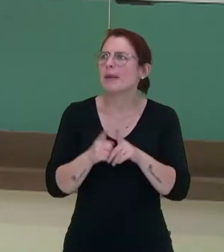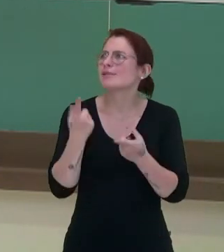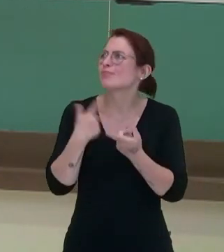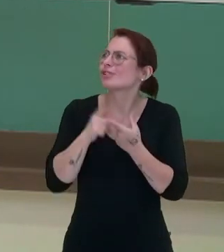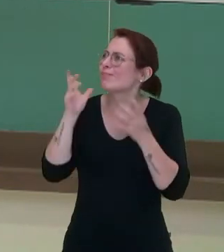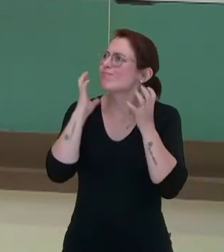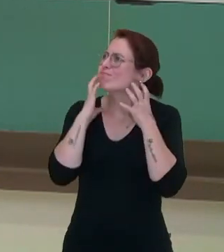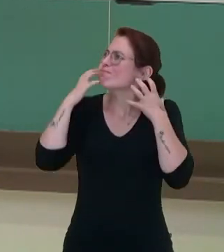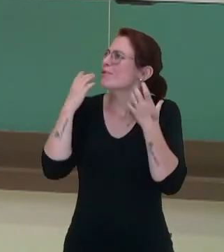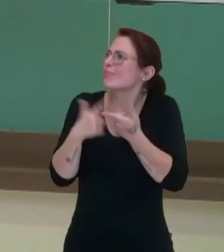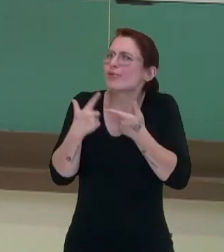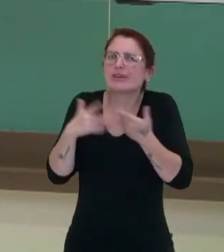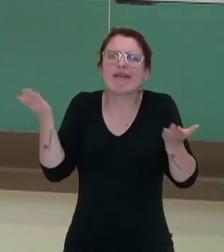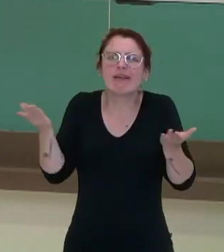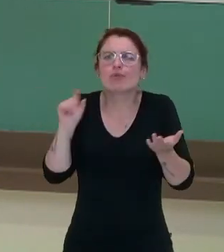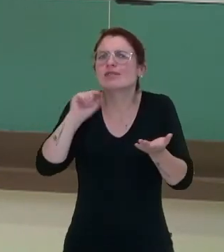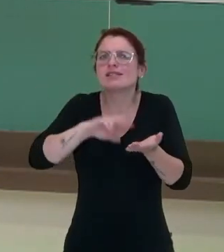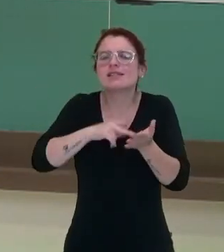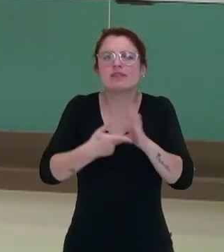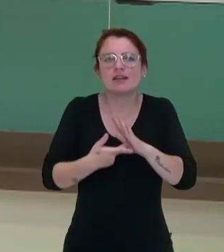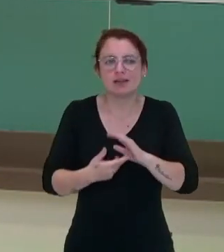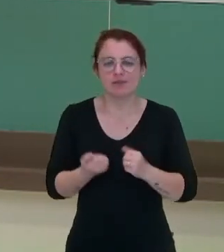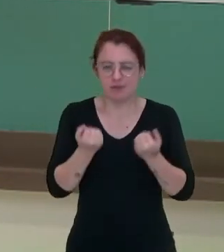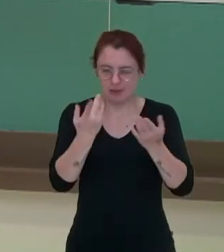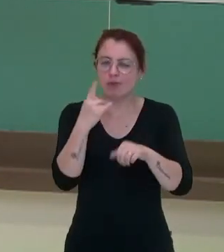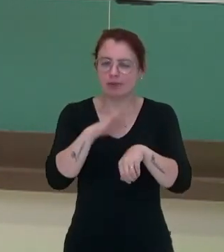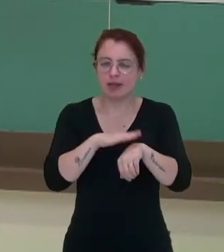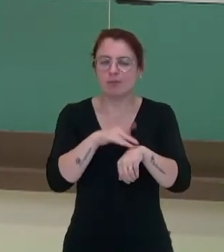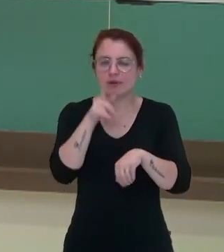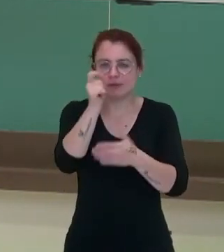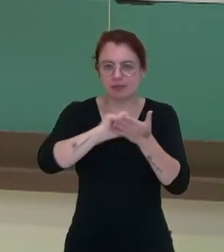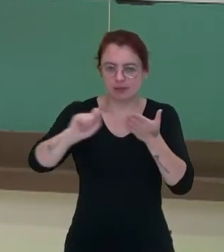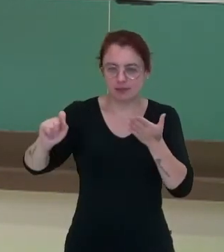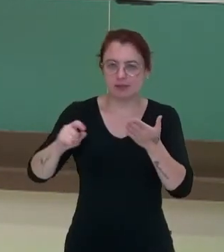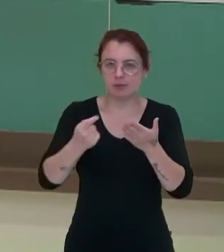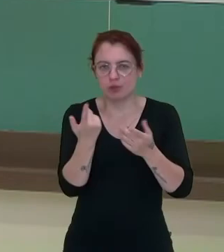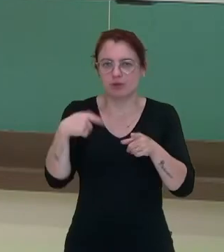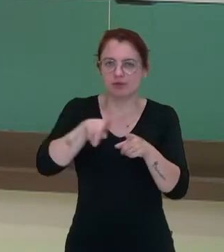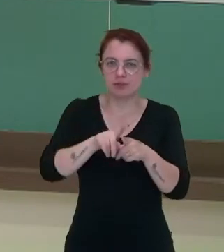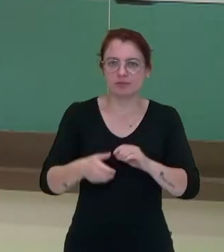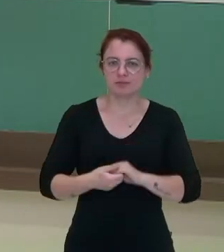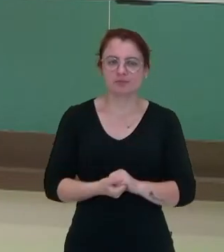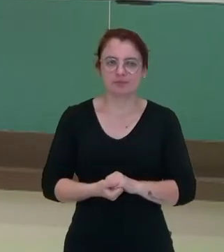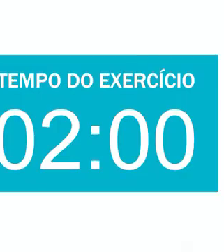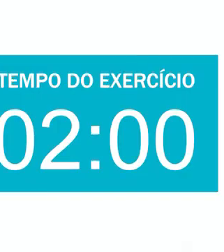inchou? O que que isso significa? Vou dar um tempinho para vocês anotarem e eu já retorno.